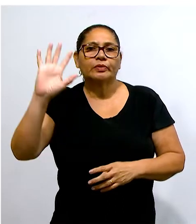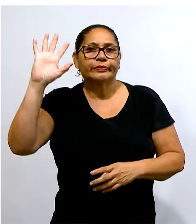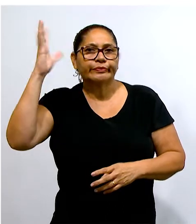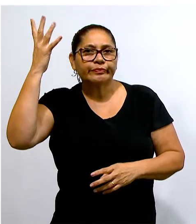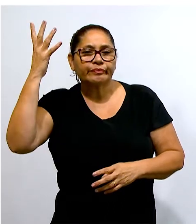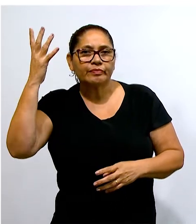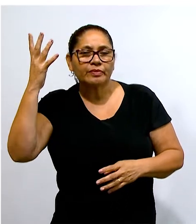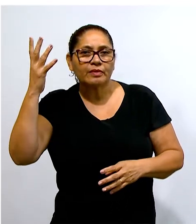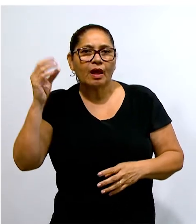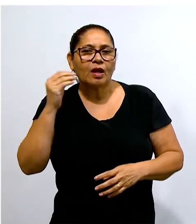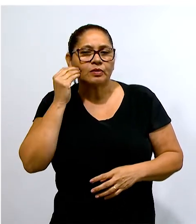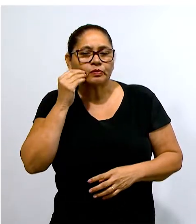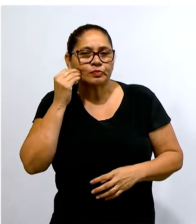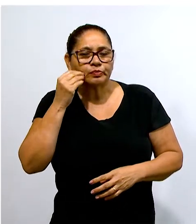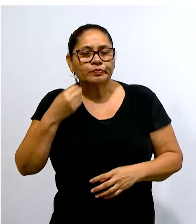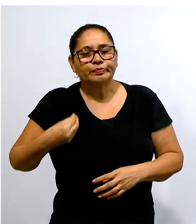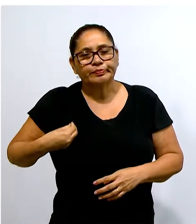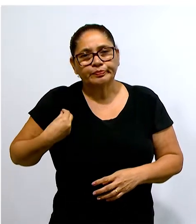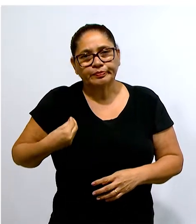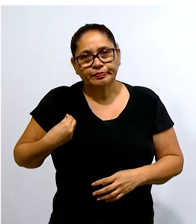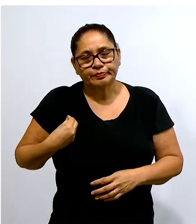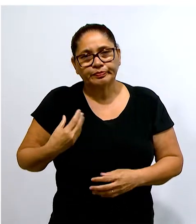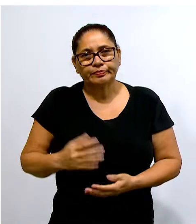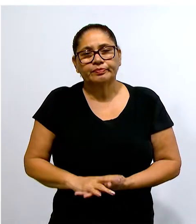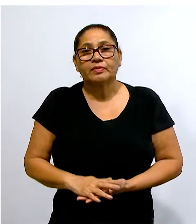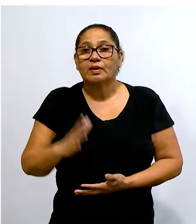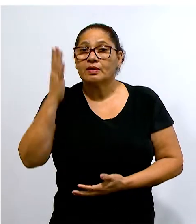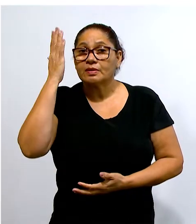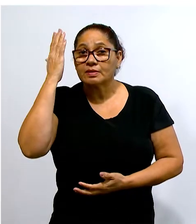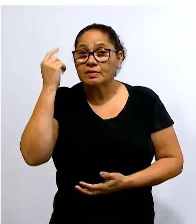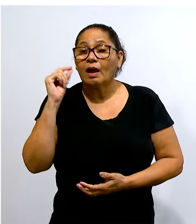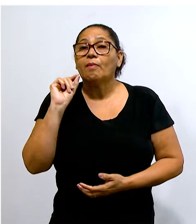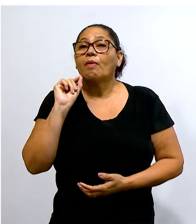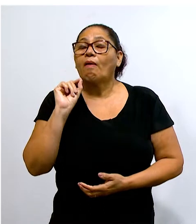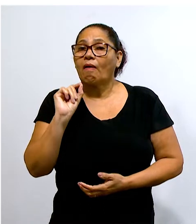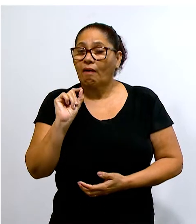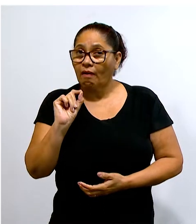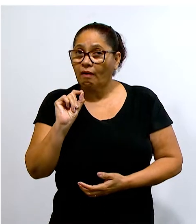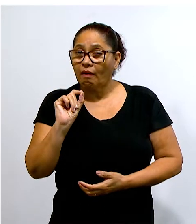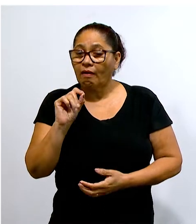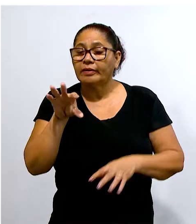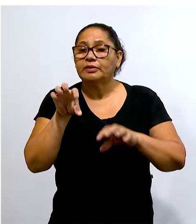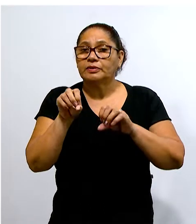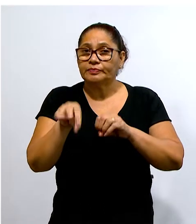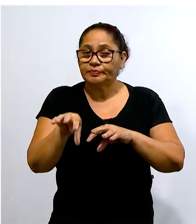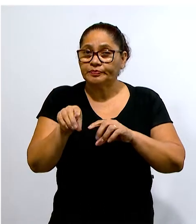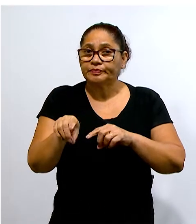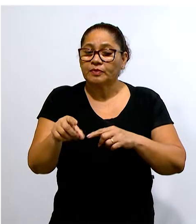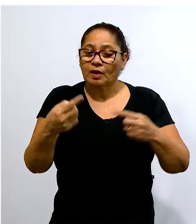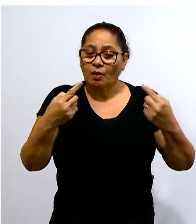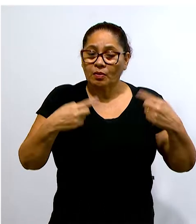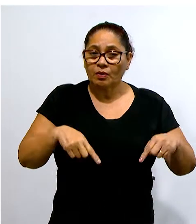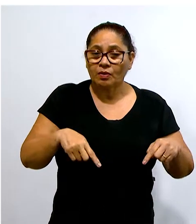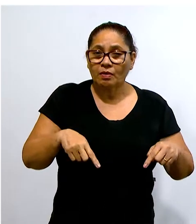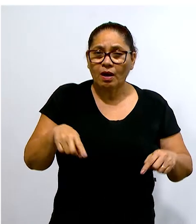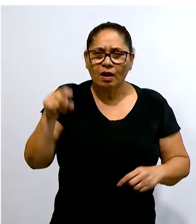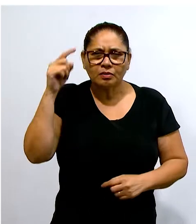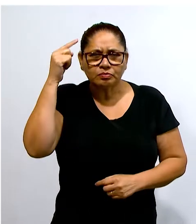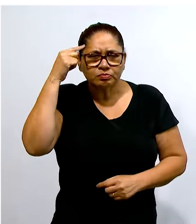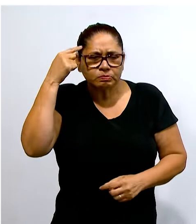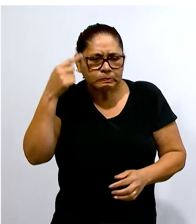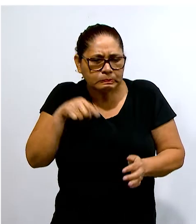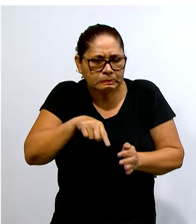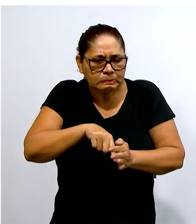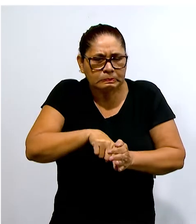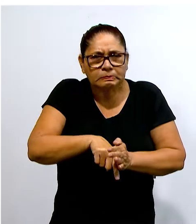partir das experiências vividas. Sabemos que a educação deve provocar uma reflexão profunda no ser